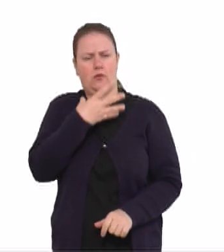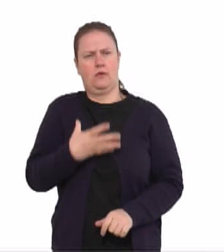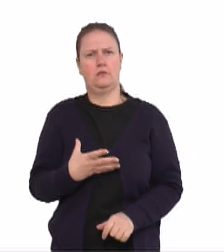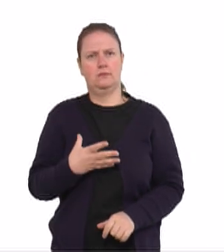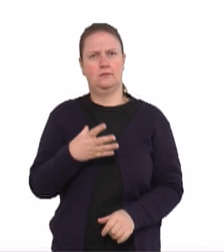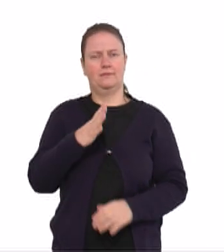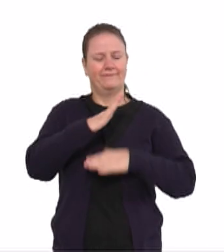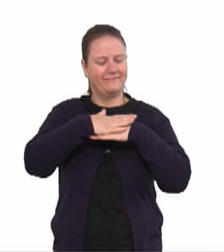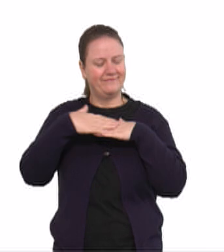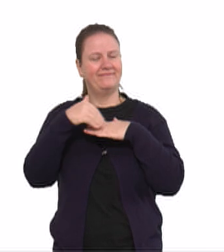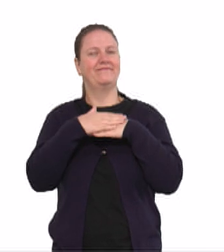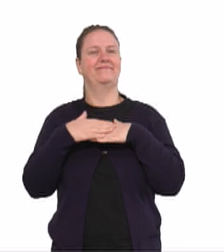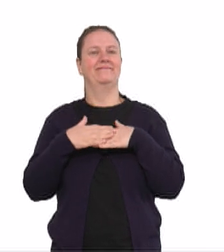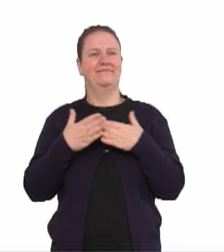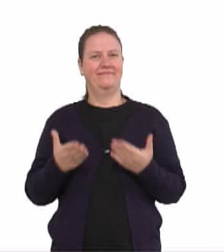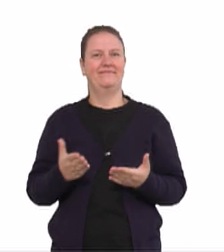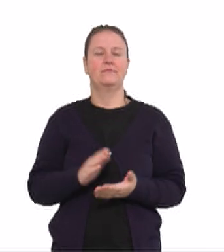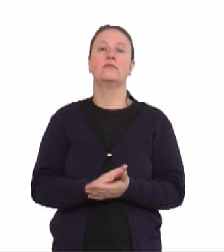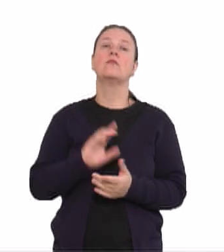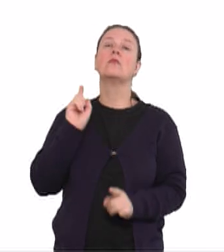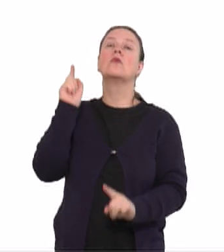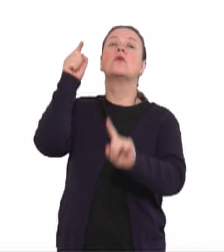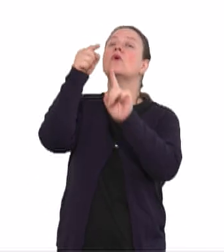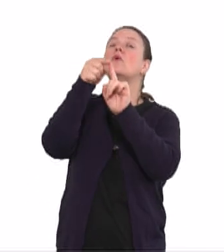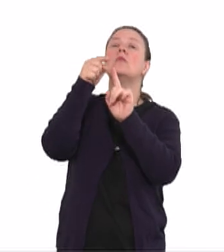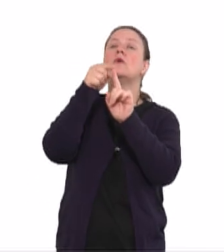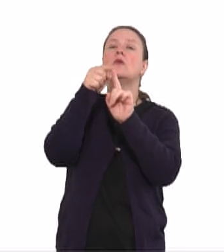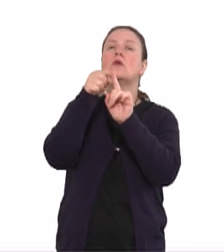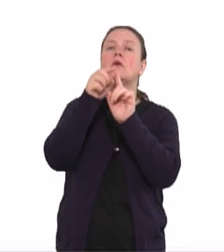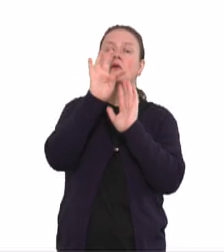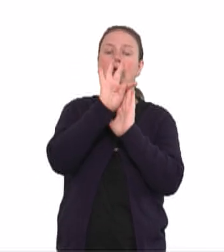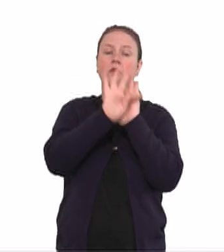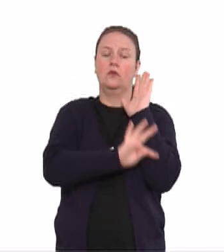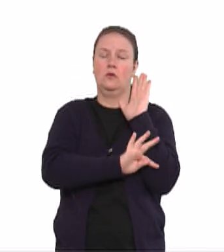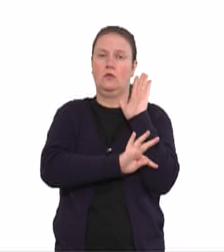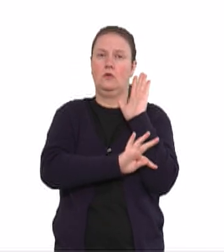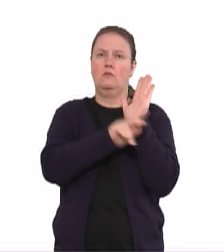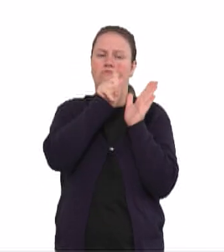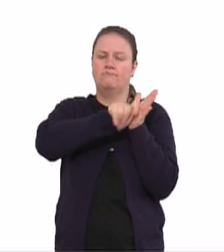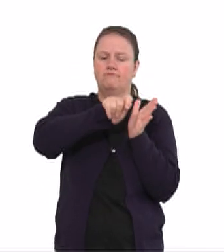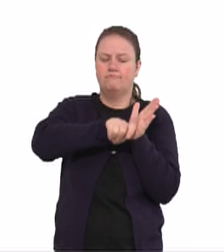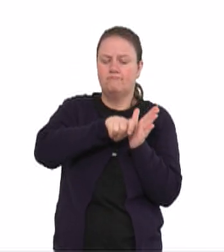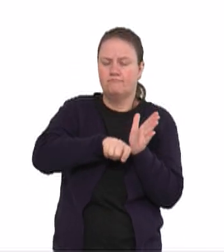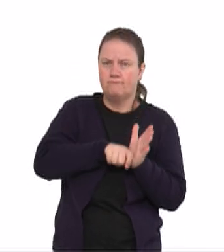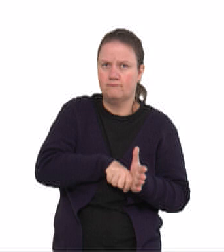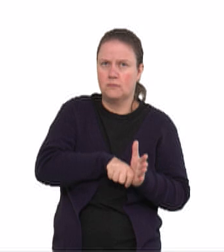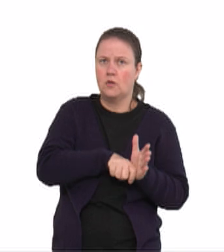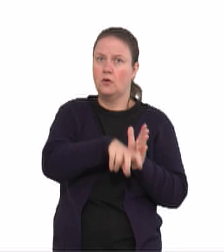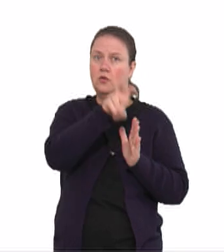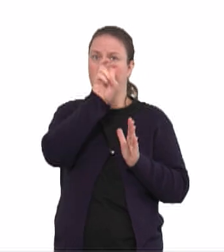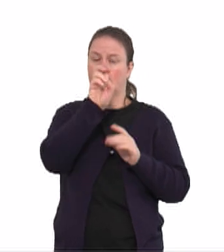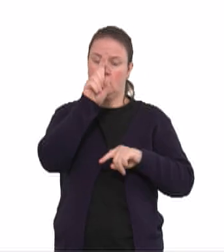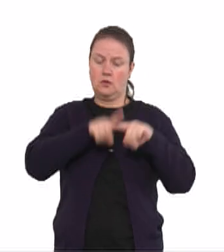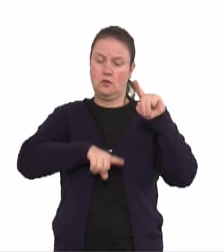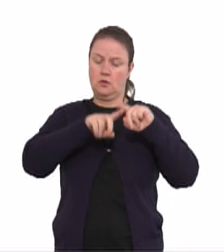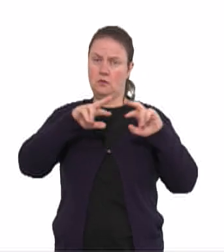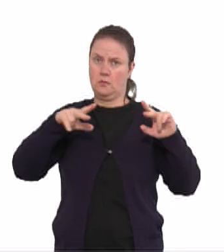Nossos objetivos, né? Produção de texto da ordem do narrar, com os 5 elementos da narrativa,